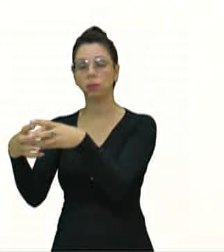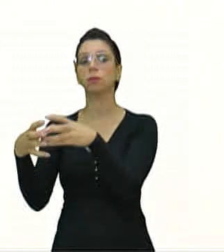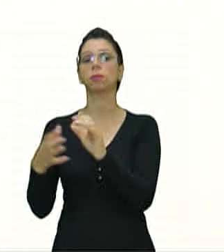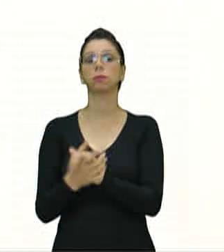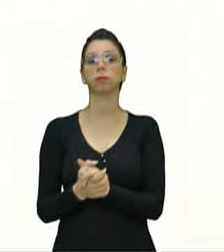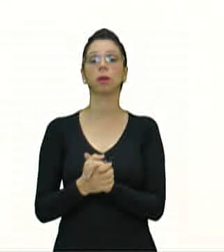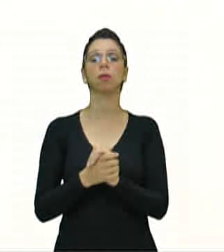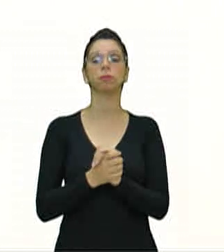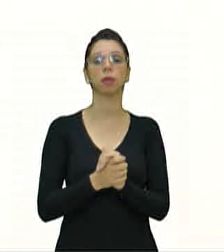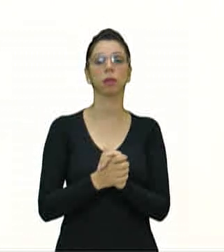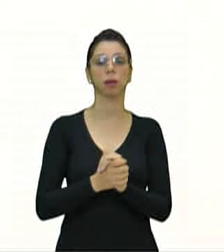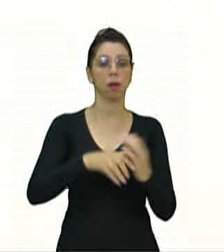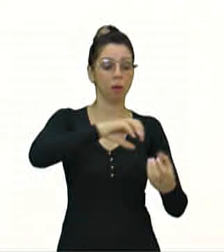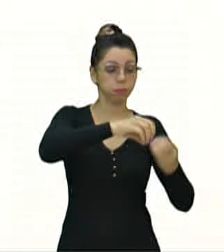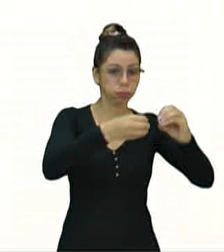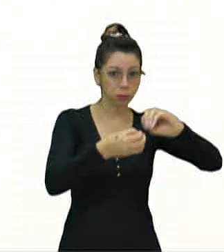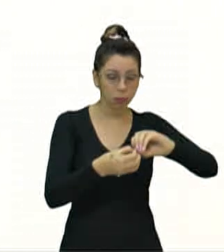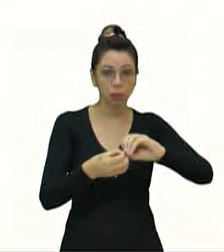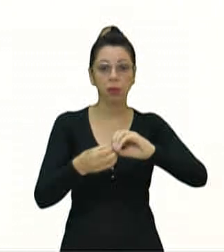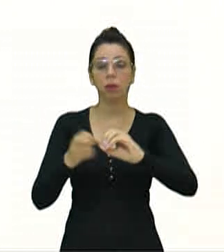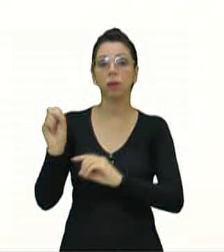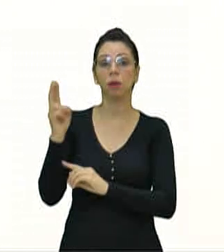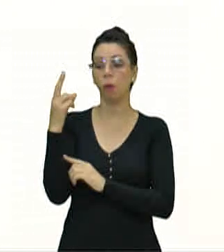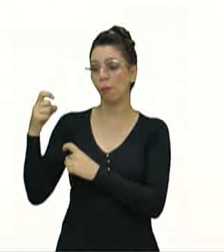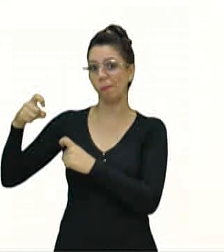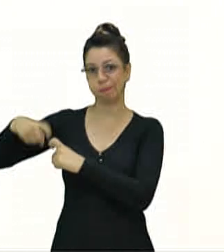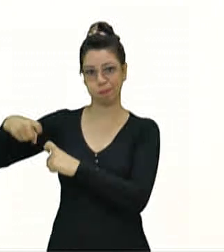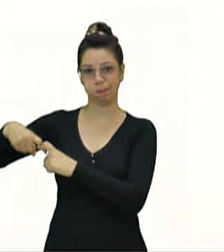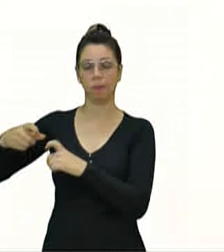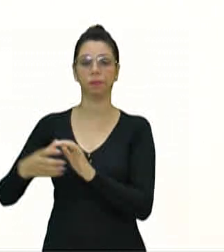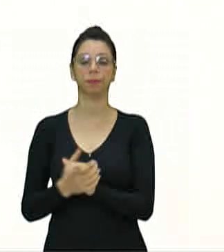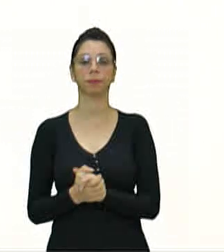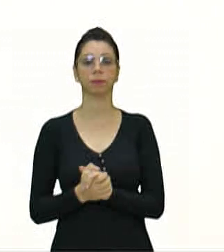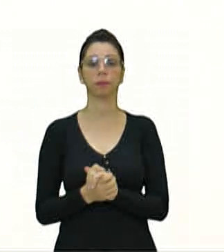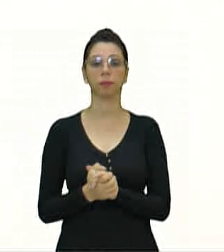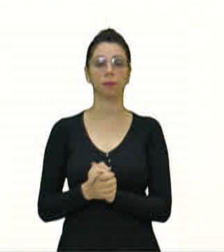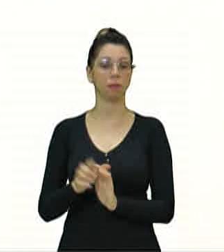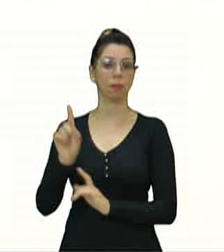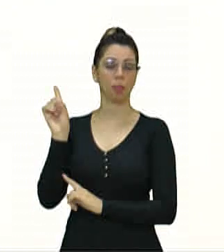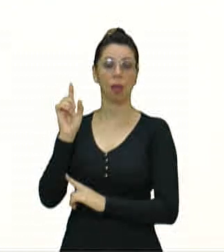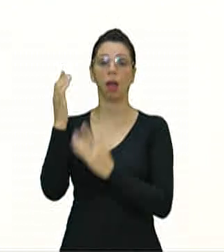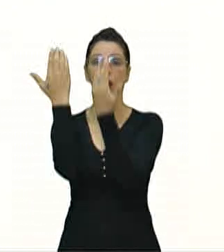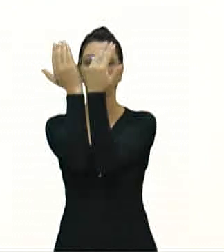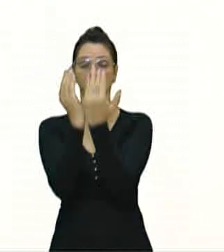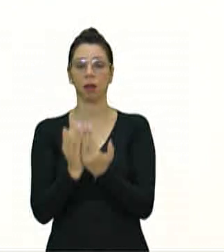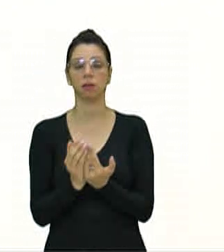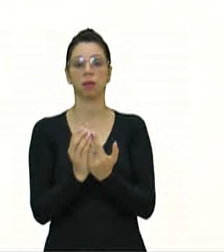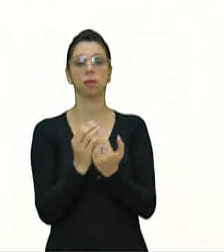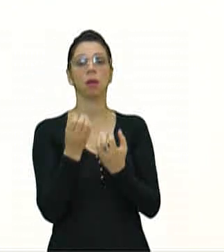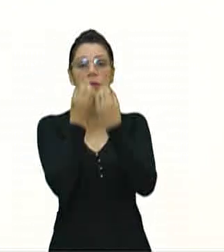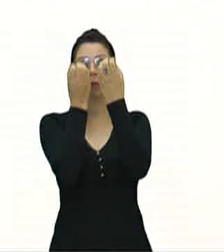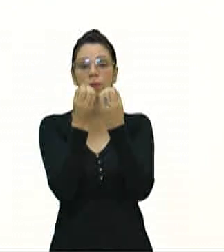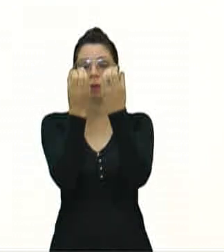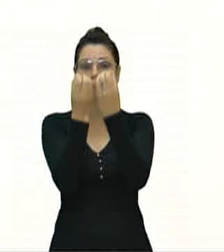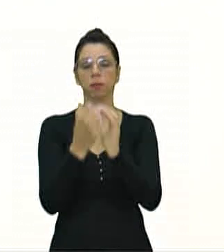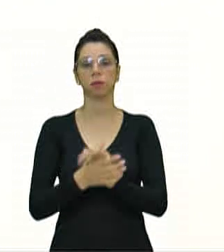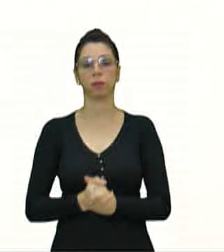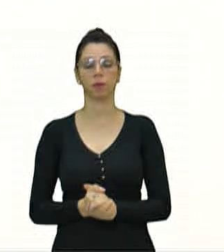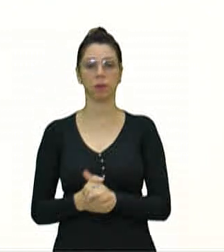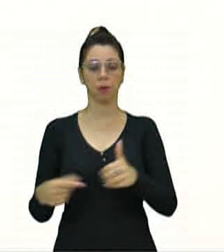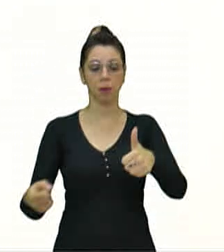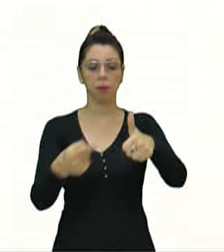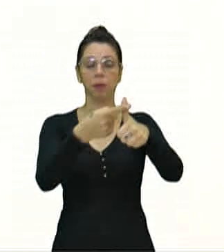reprodução sexuada e a reprodução assexuada. Sobre isso, analise as informações abaixo. Primeira,